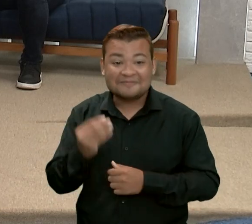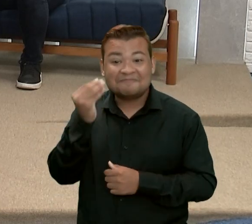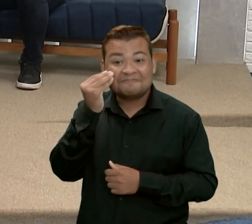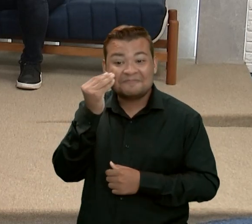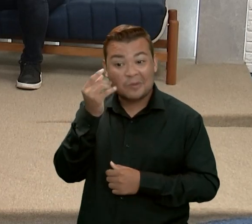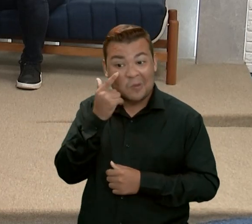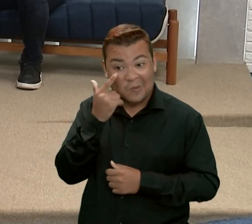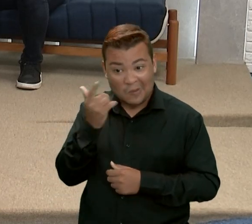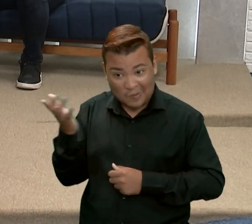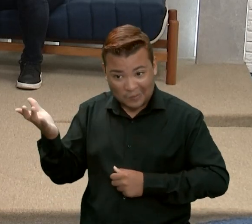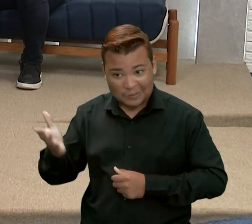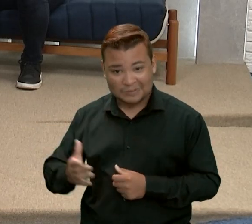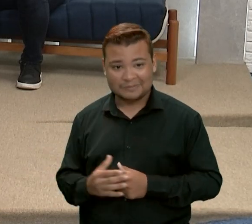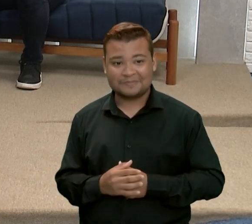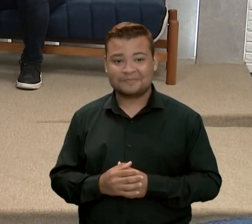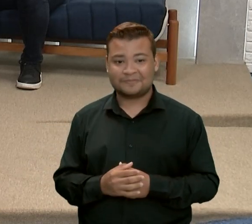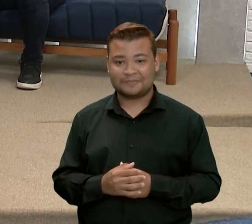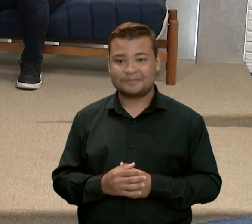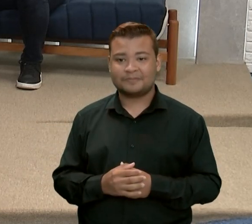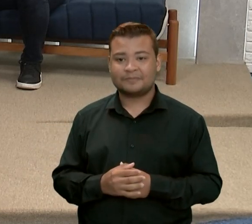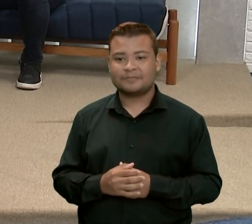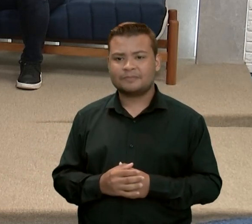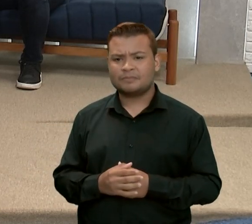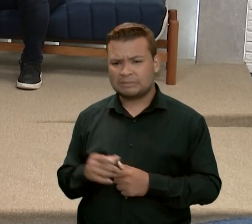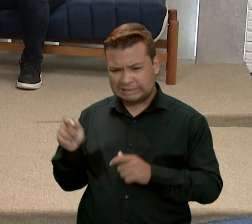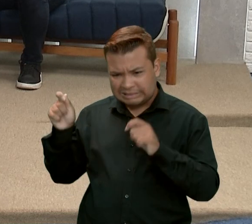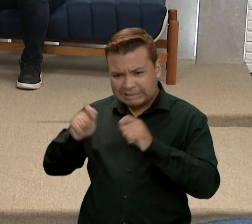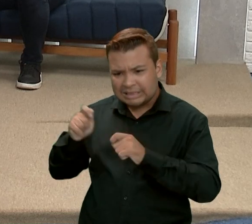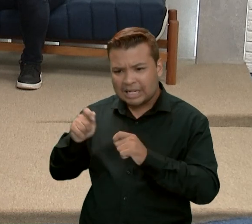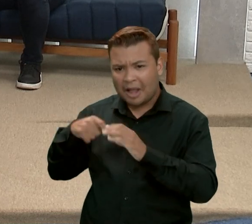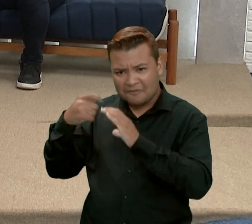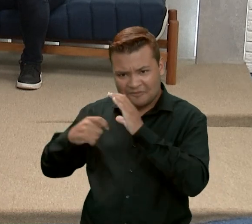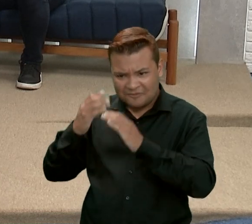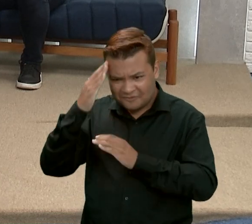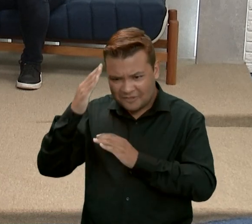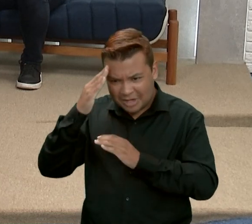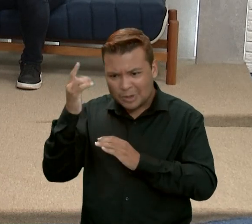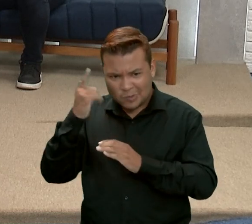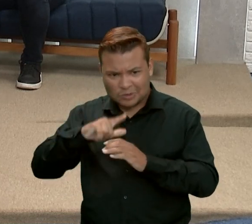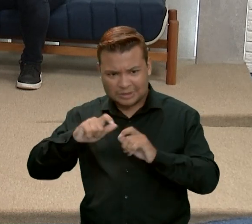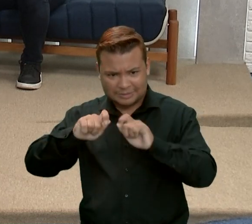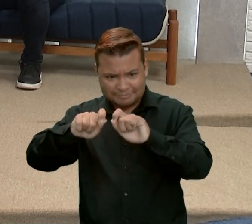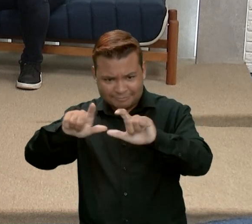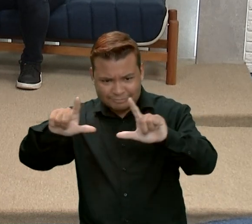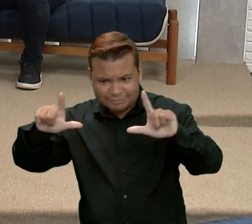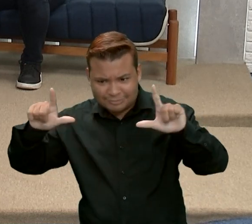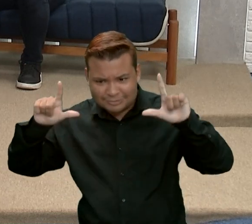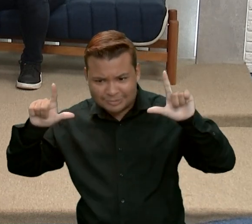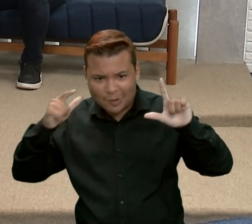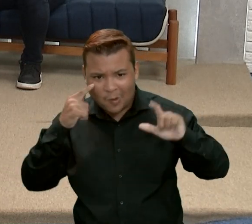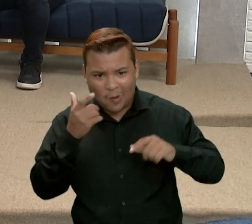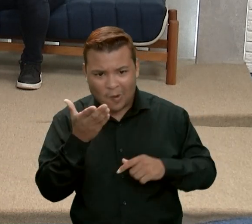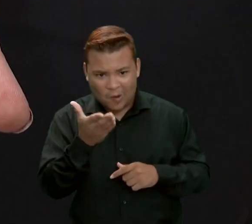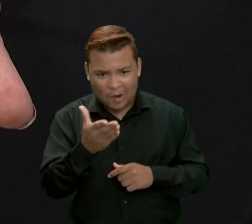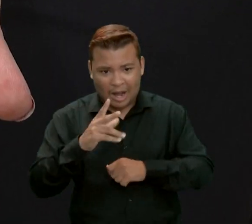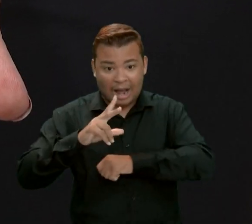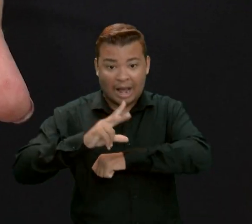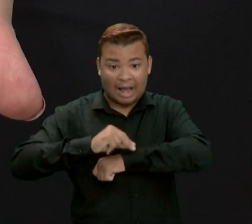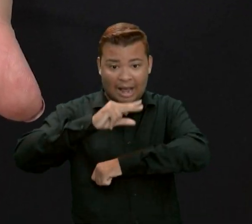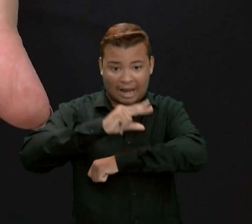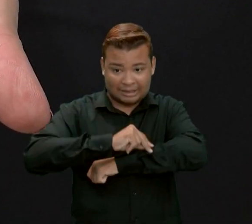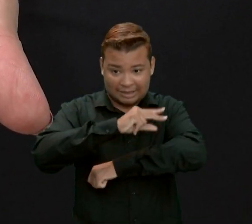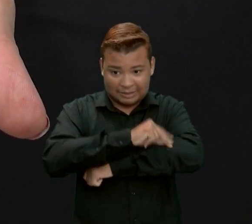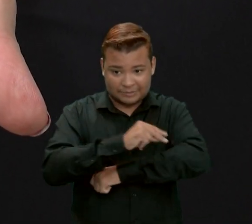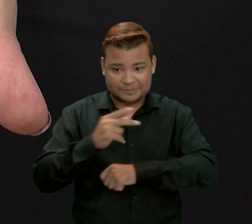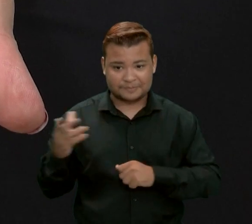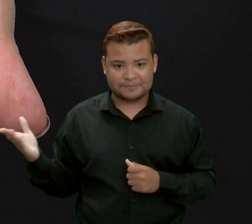experimentação. Então vamos lá, ó. Fernando consegue fechar na mão ali da professora Adriana? Esses são os grilinhos, né? Isso.